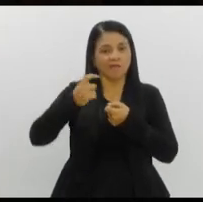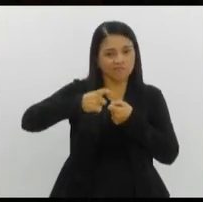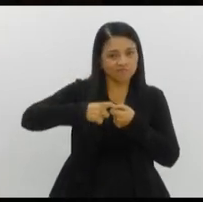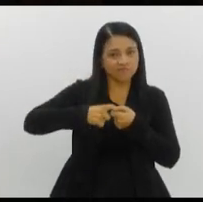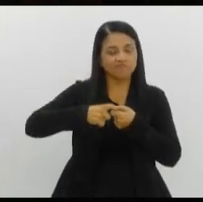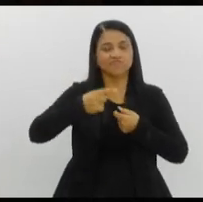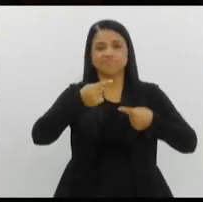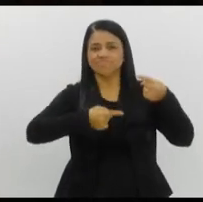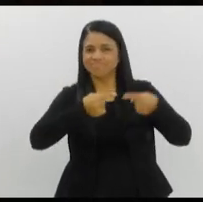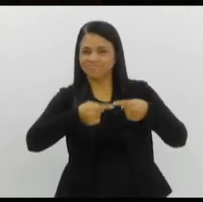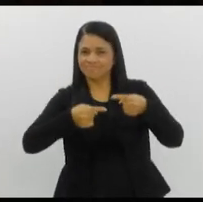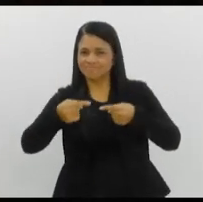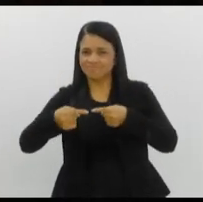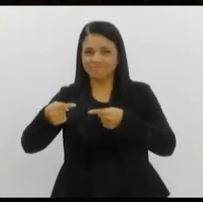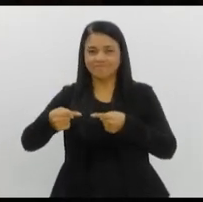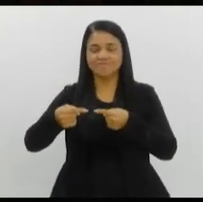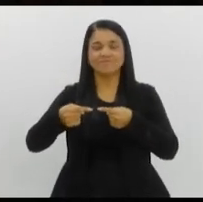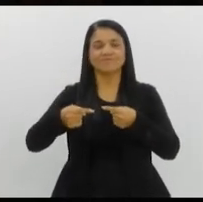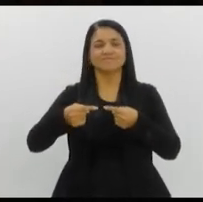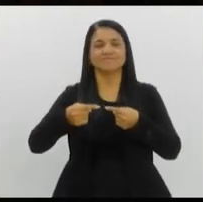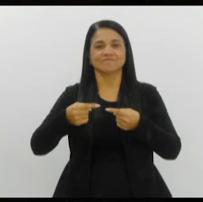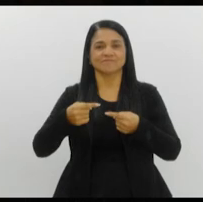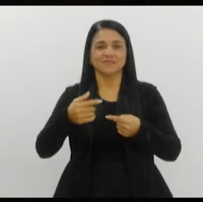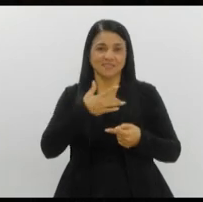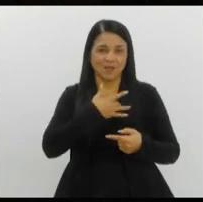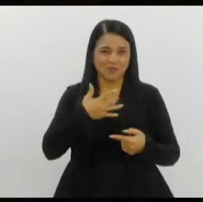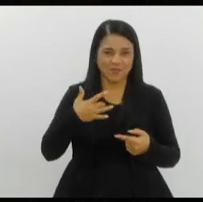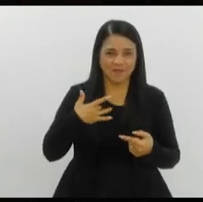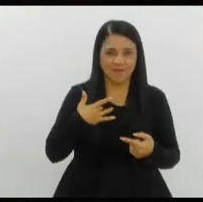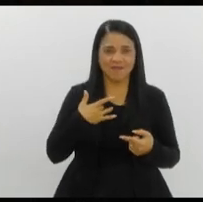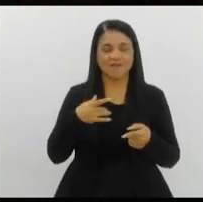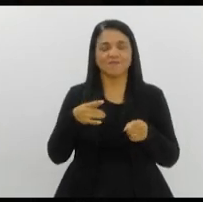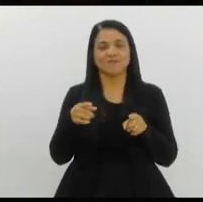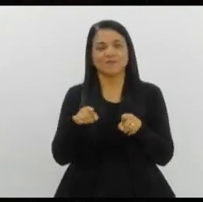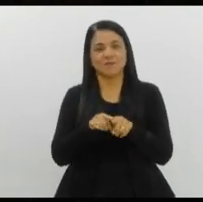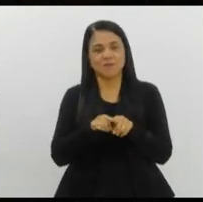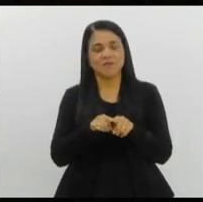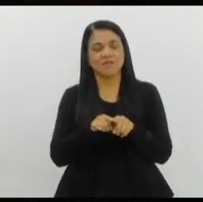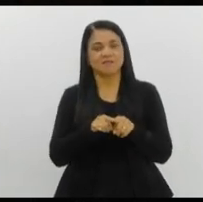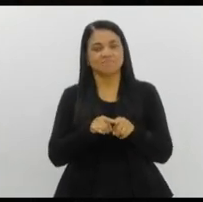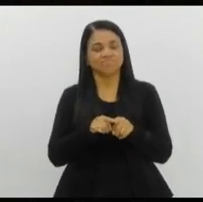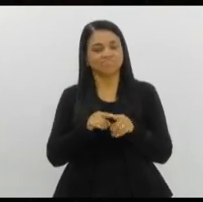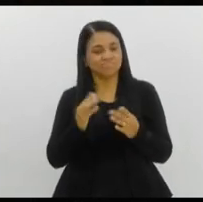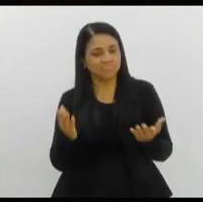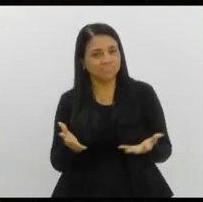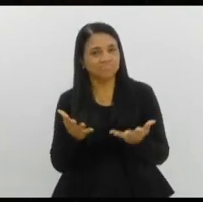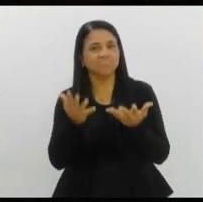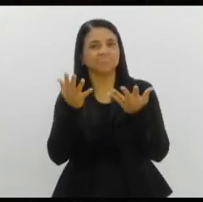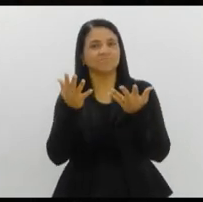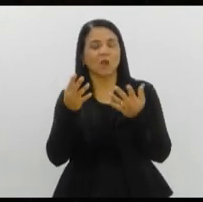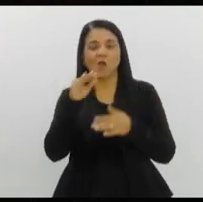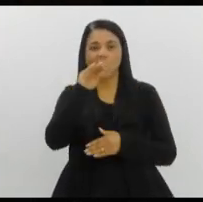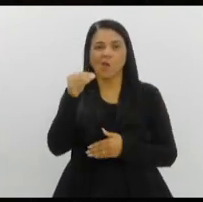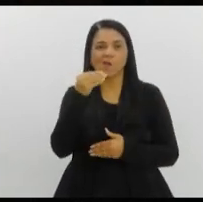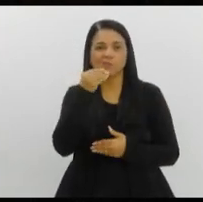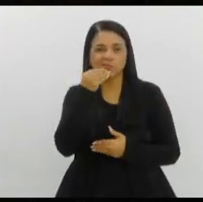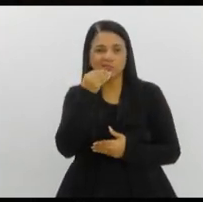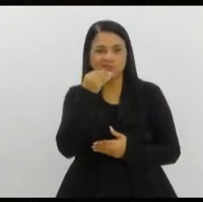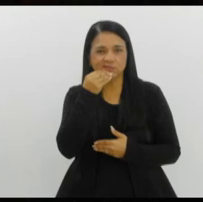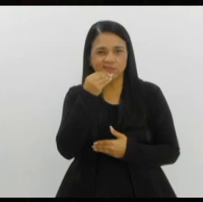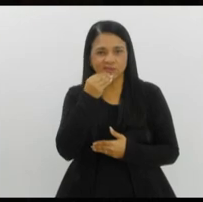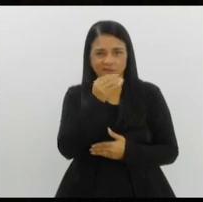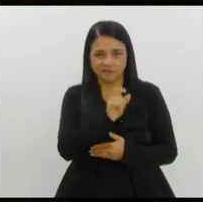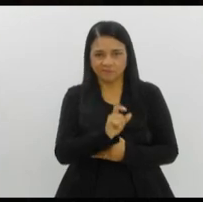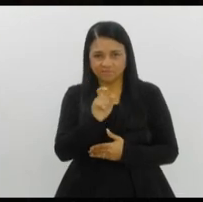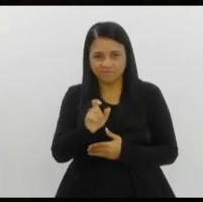bom debate, o debate construtivo, deputado Mink, que sempre enobreceu a oportunidade daqueles